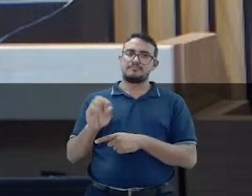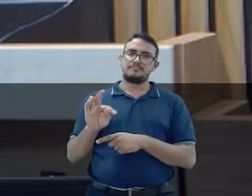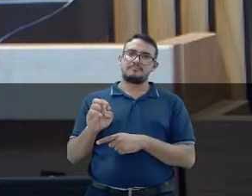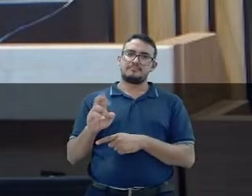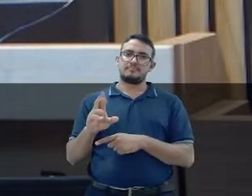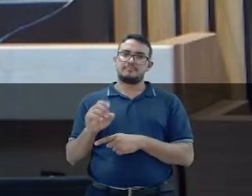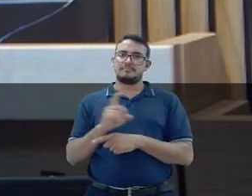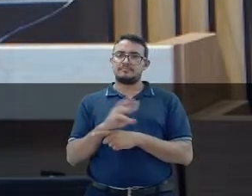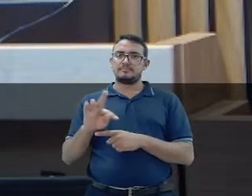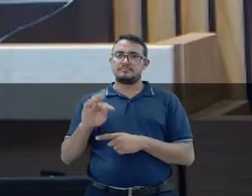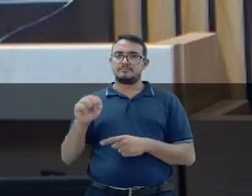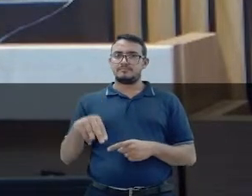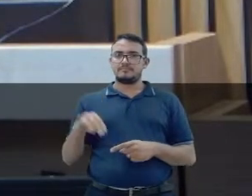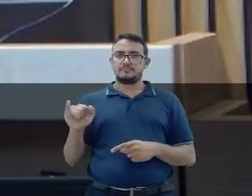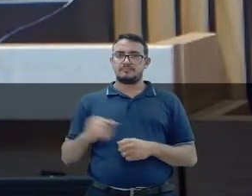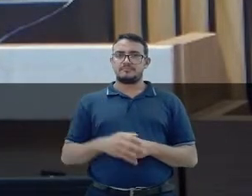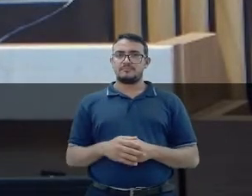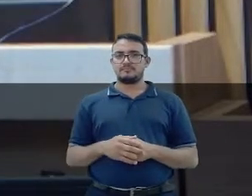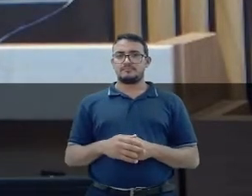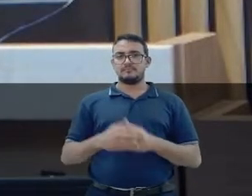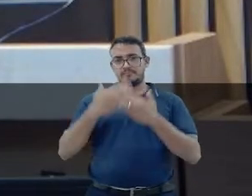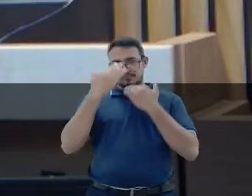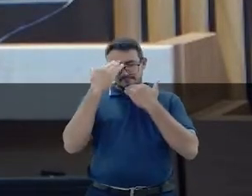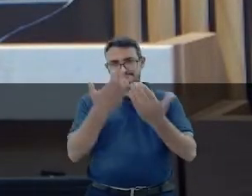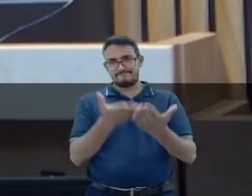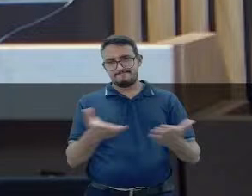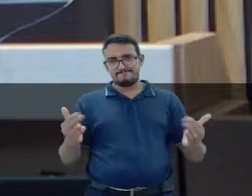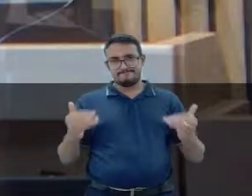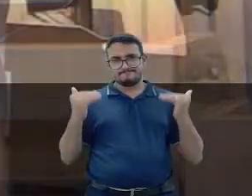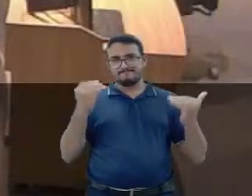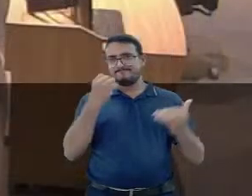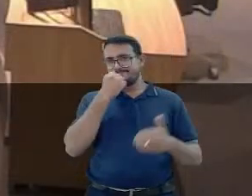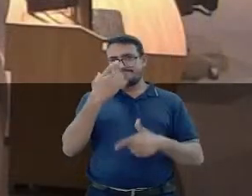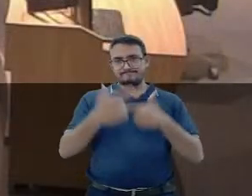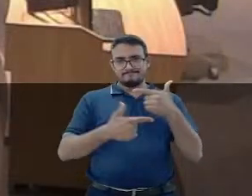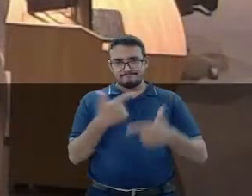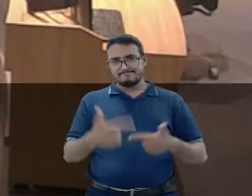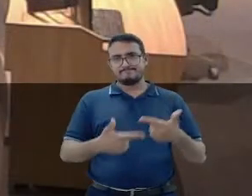Tami. Muito obrigada, excelências. Uma excelente tarde. Bom